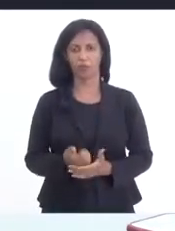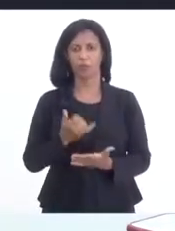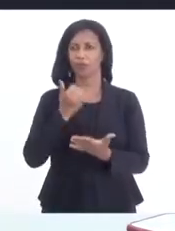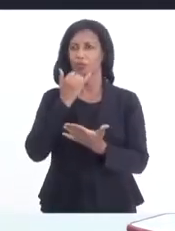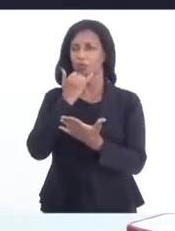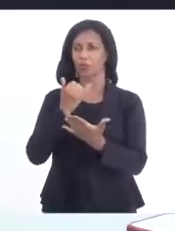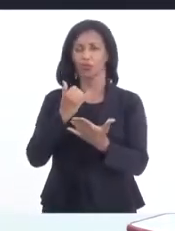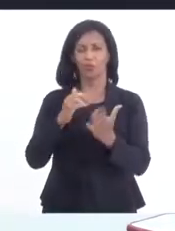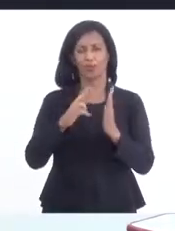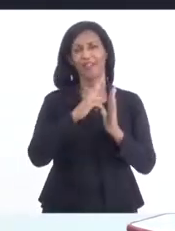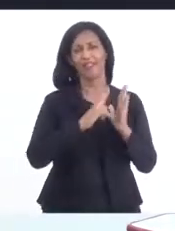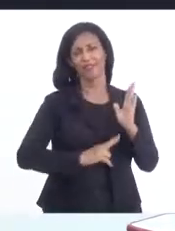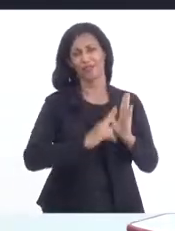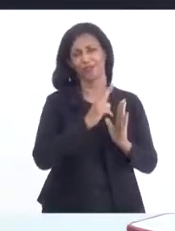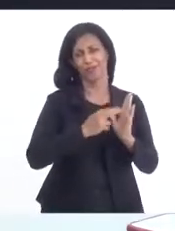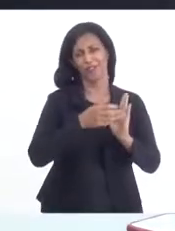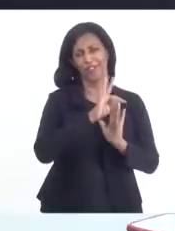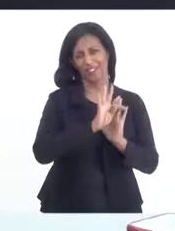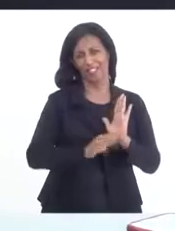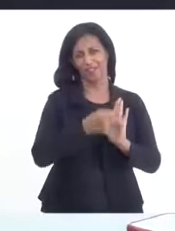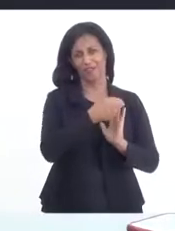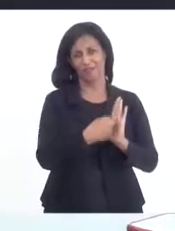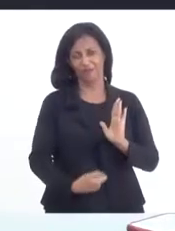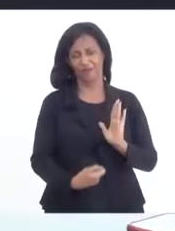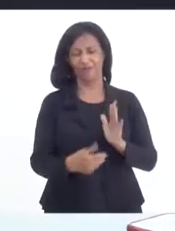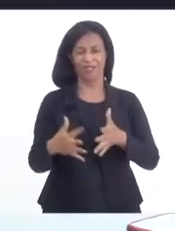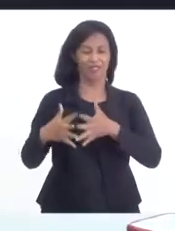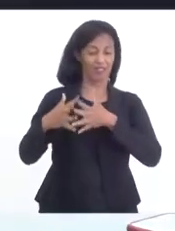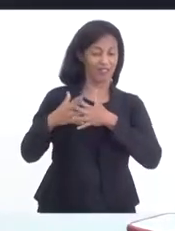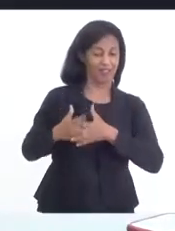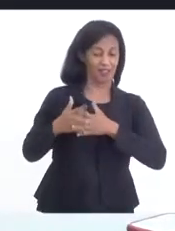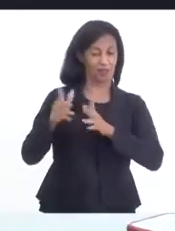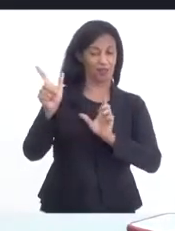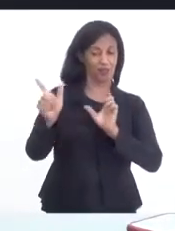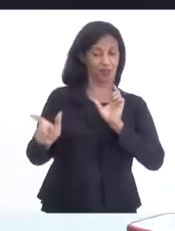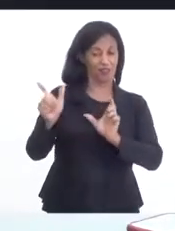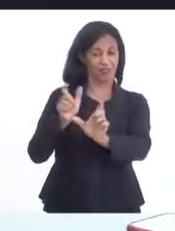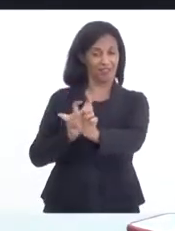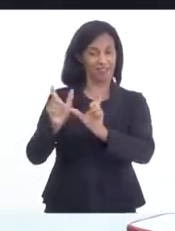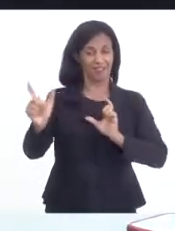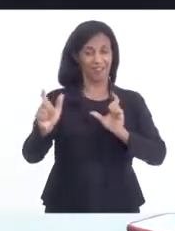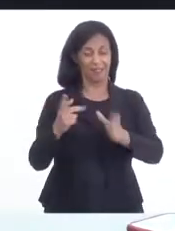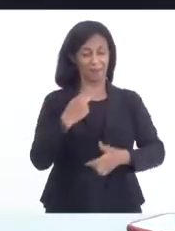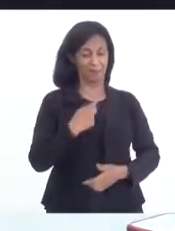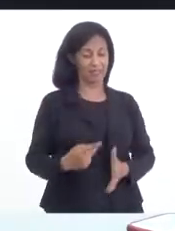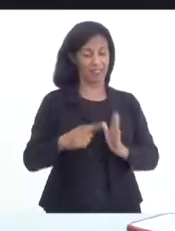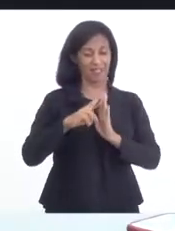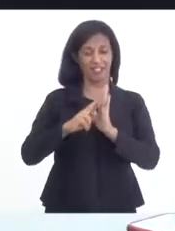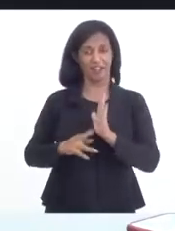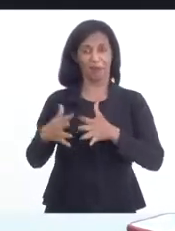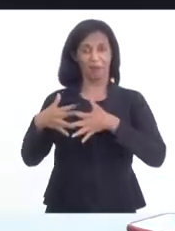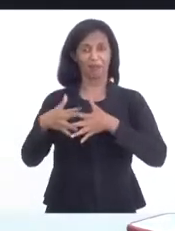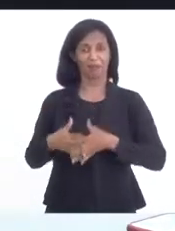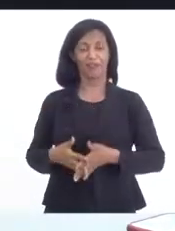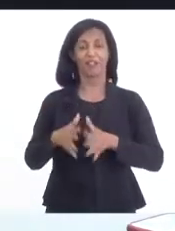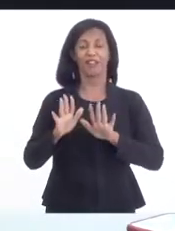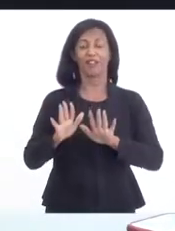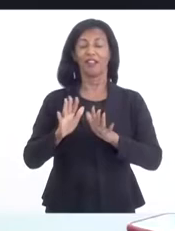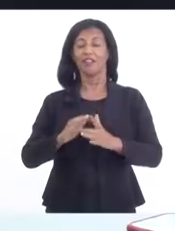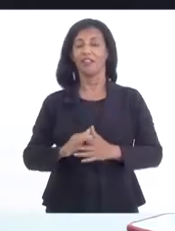senhor relator, isso é uma confusão de figura e fundo, senhor presidente e relator.